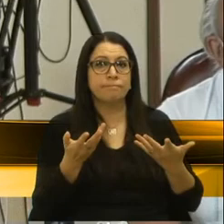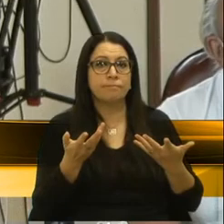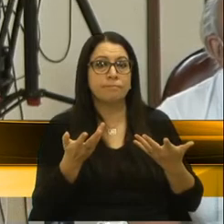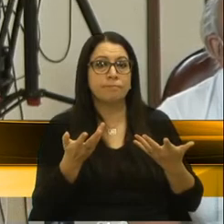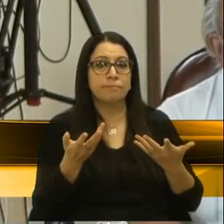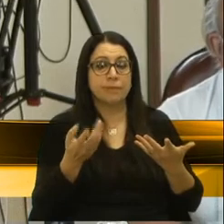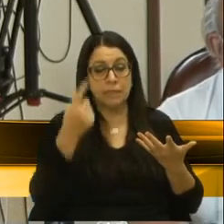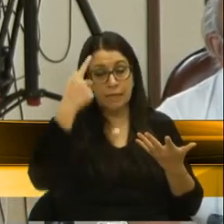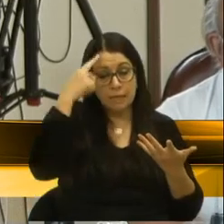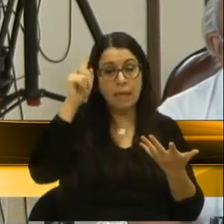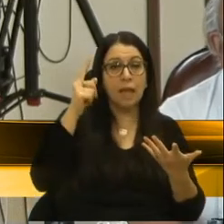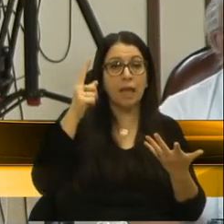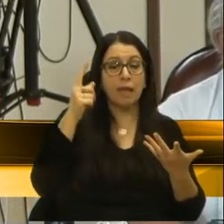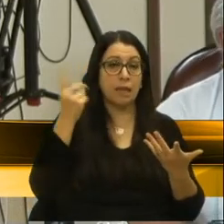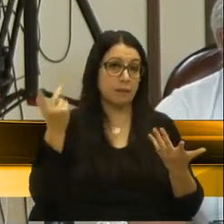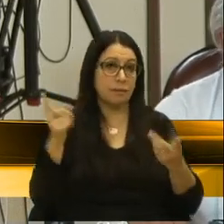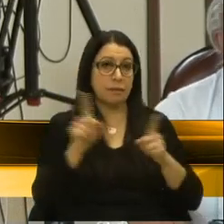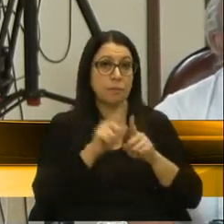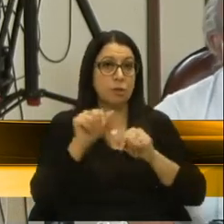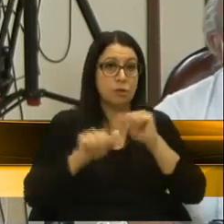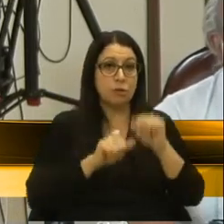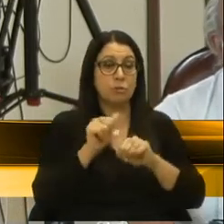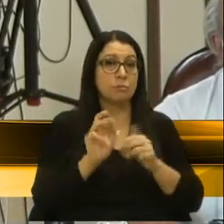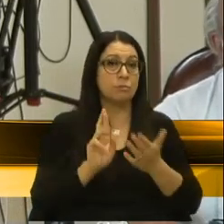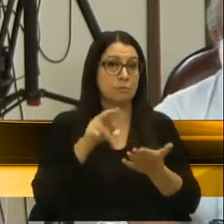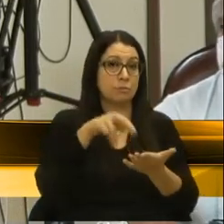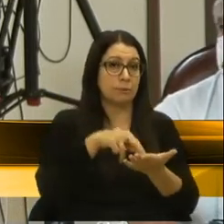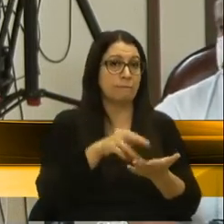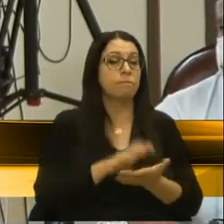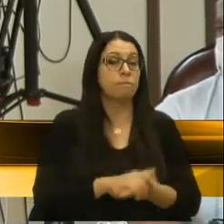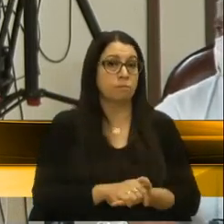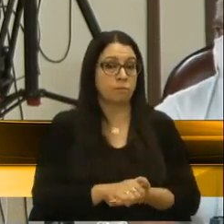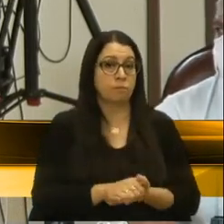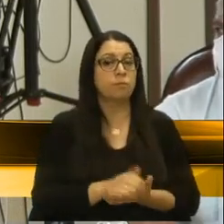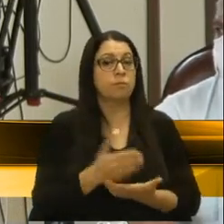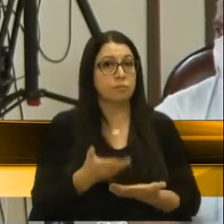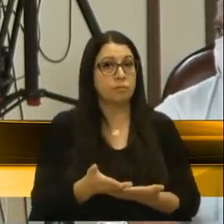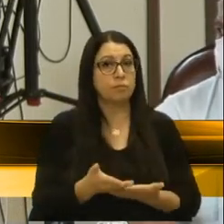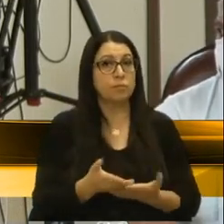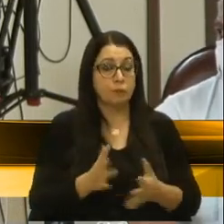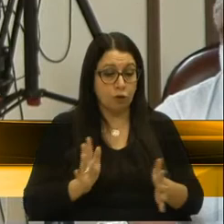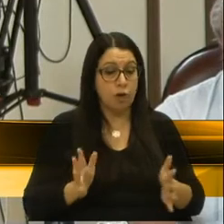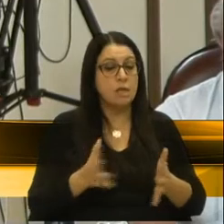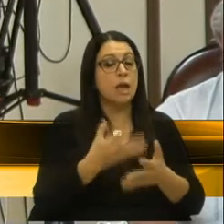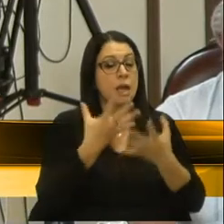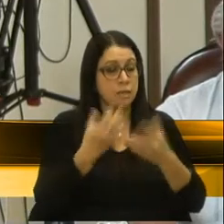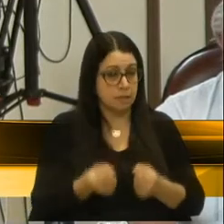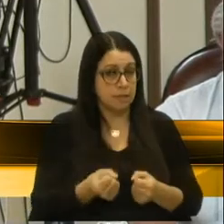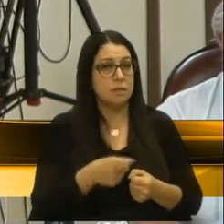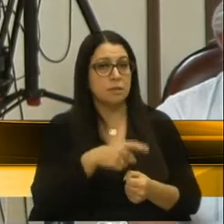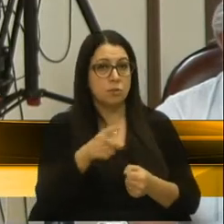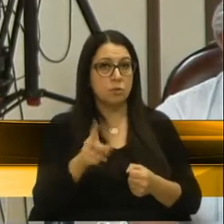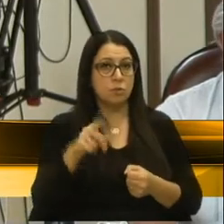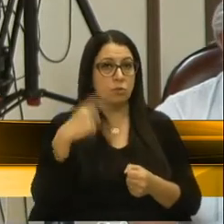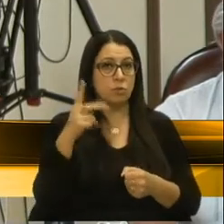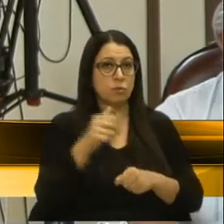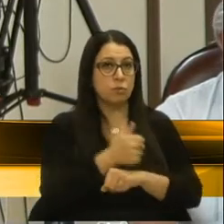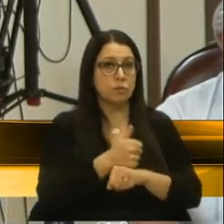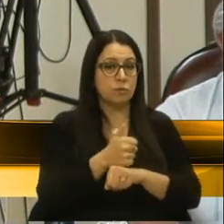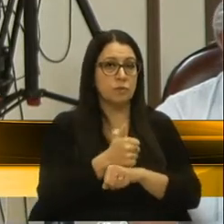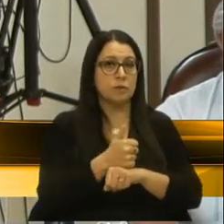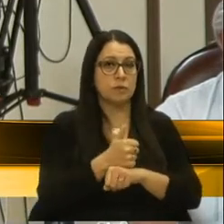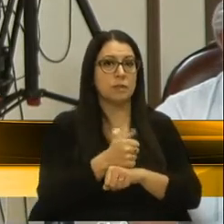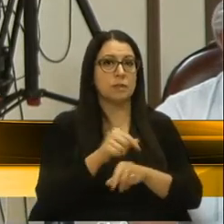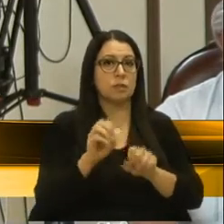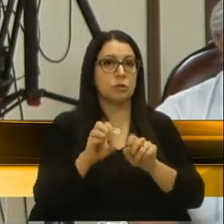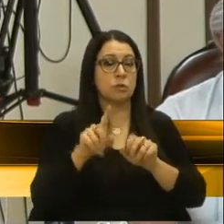essa ideia no ar e transforma isso em realidade, né? Então, foi acolhido, e assim, outros profissionais de educação, até